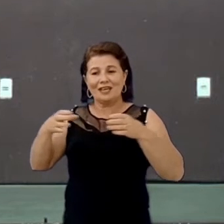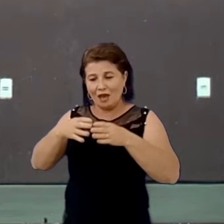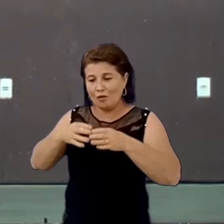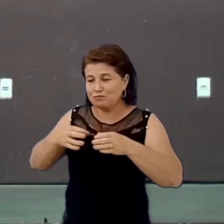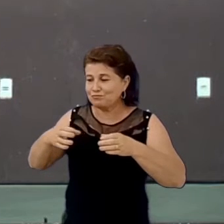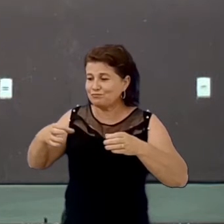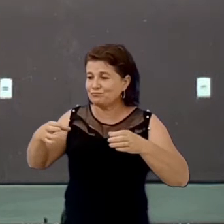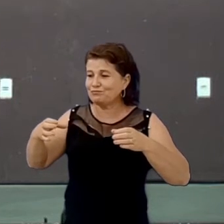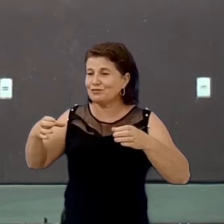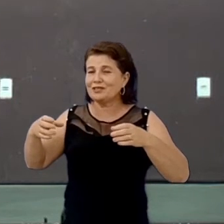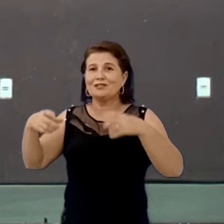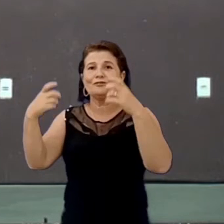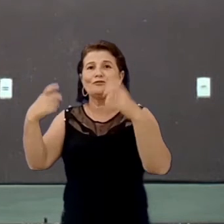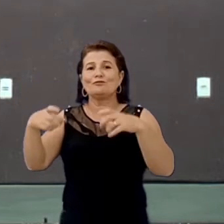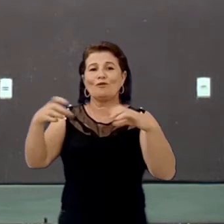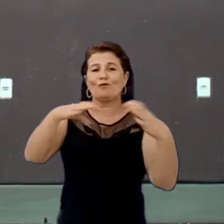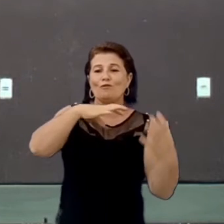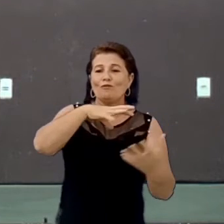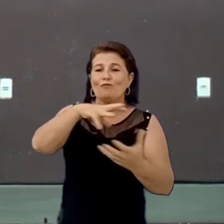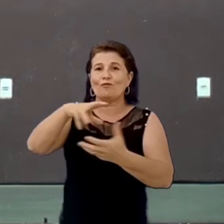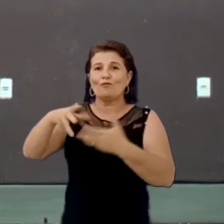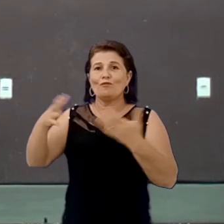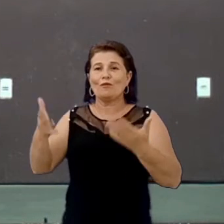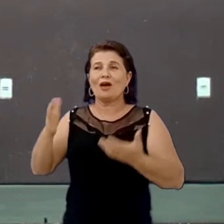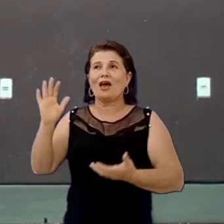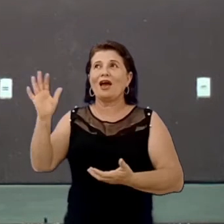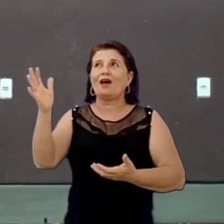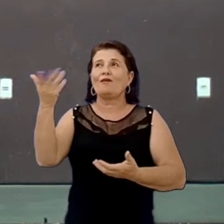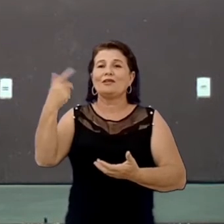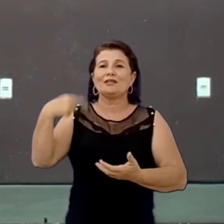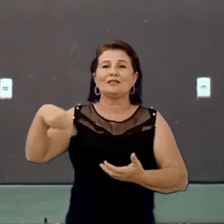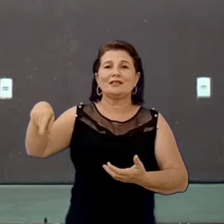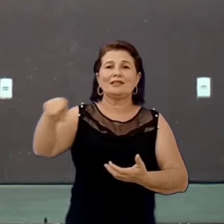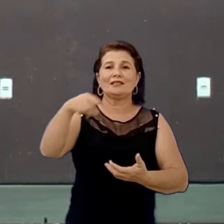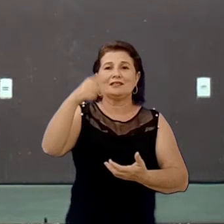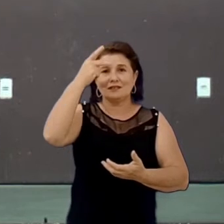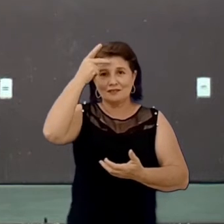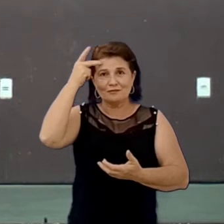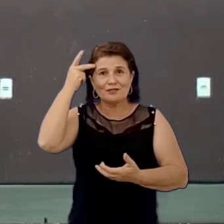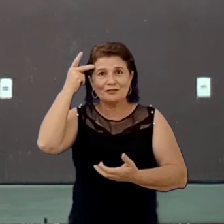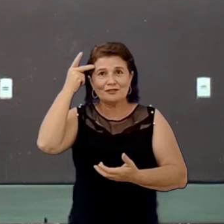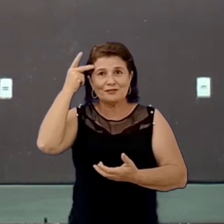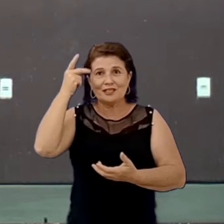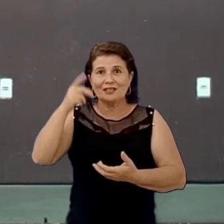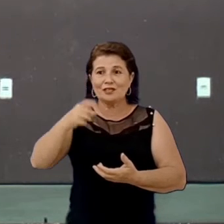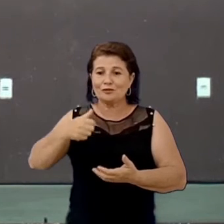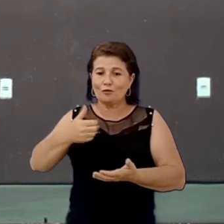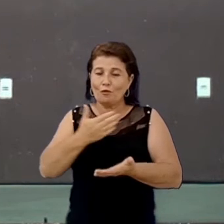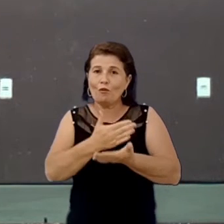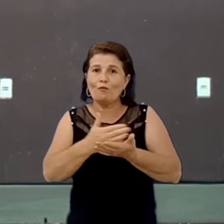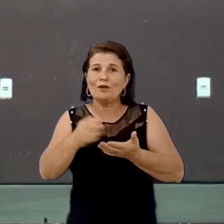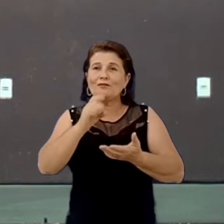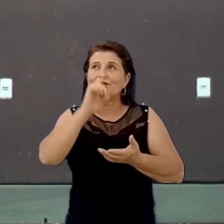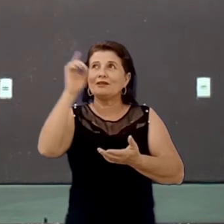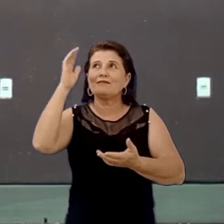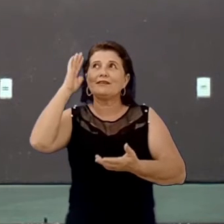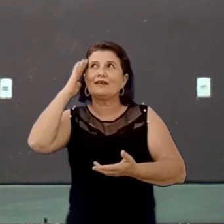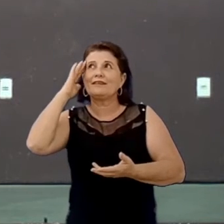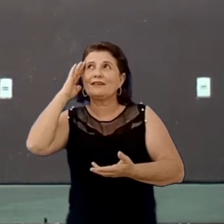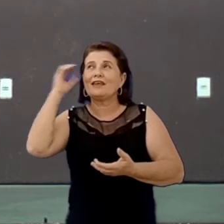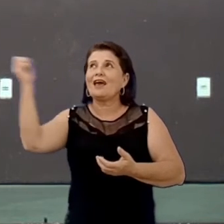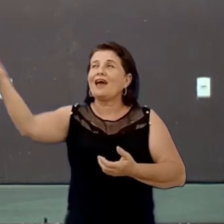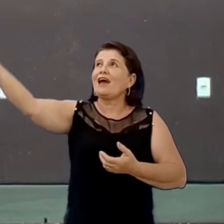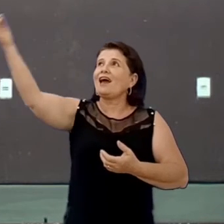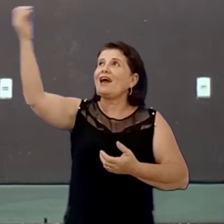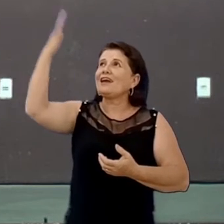crescendo em todo o mundo, assim como acontece entre vocês, desde o dia em que ouviram e entenderam a